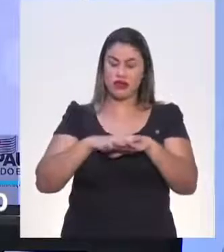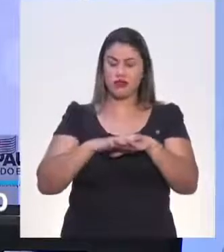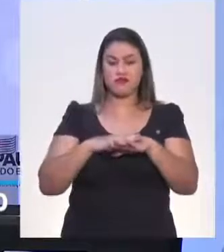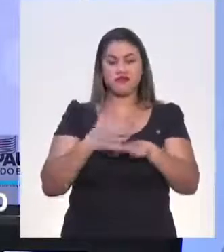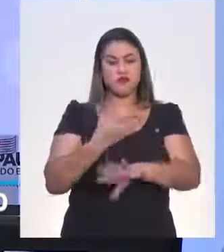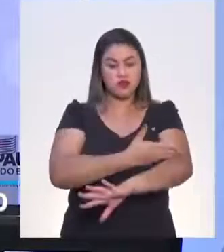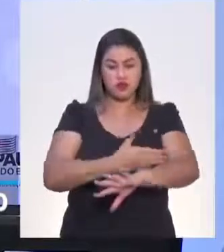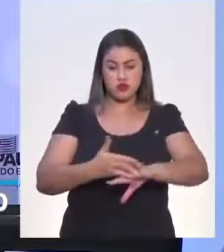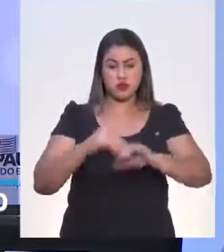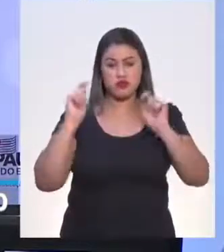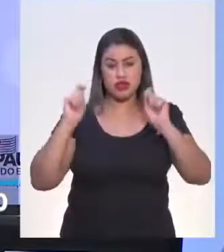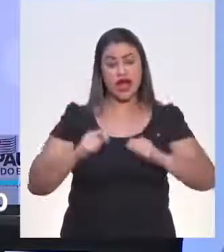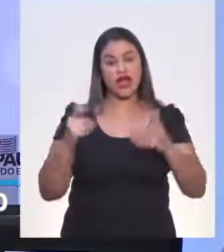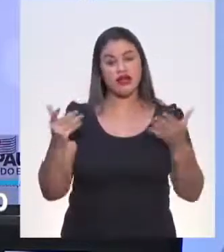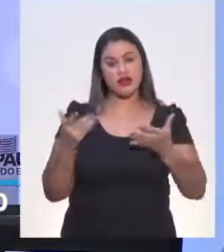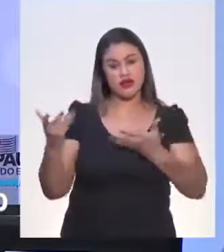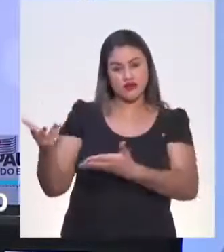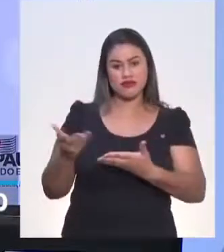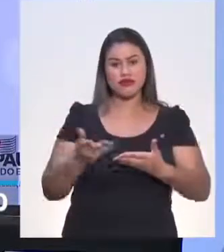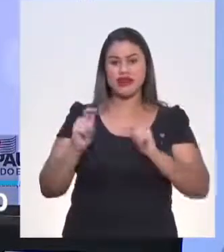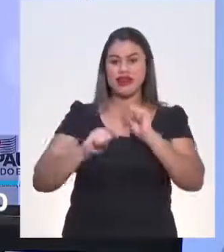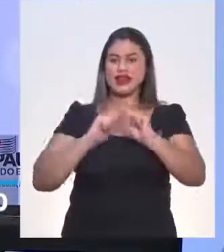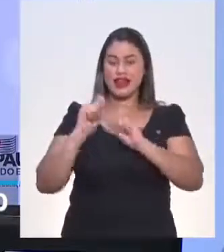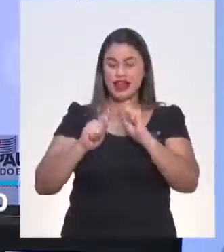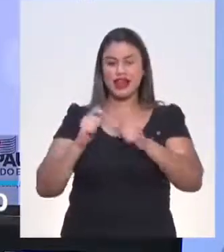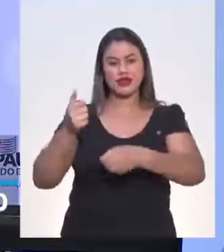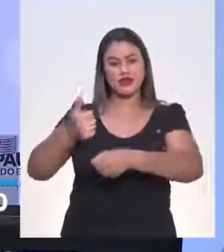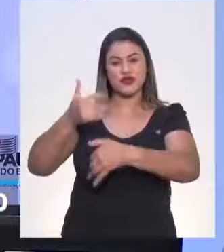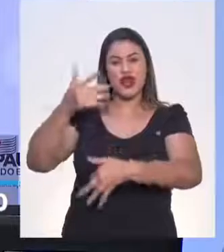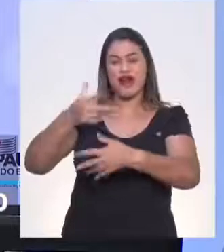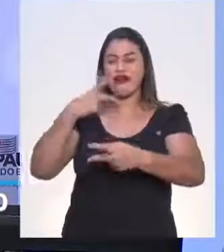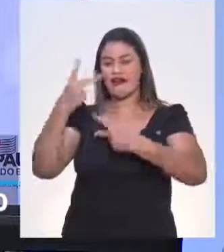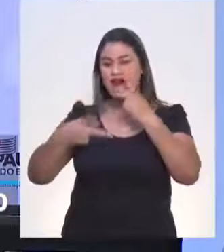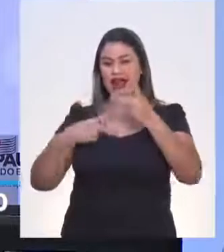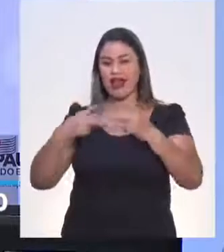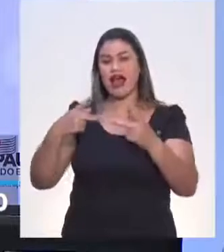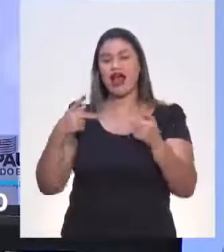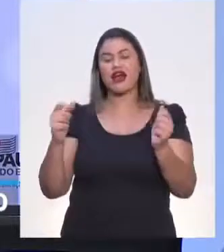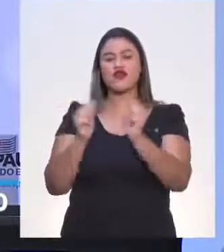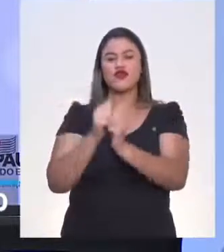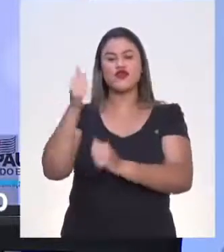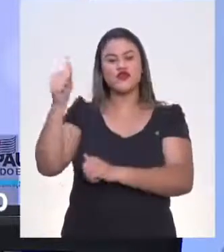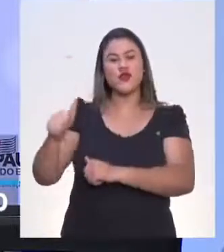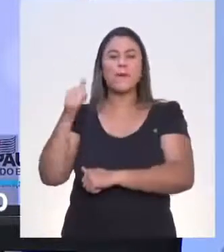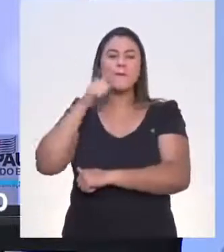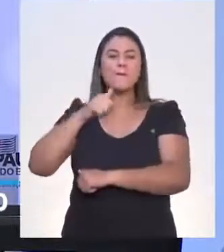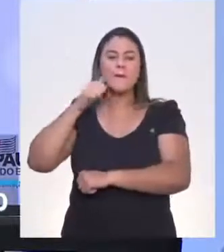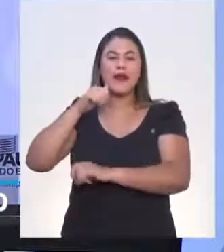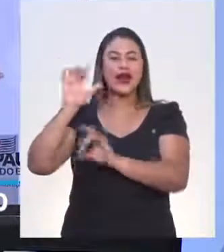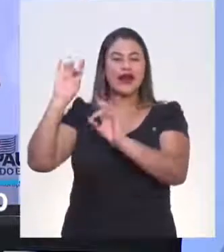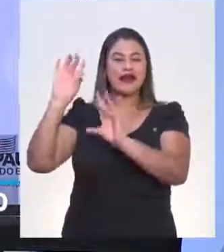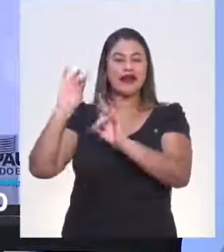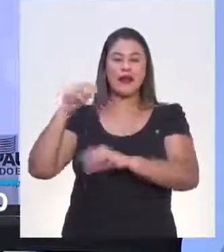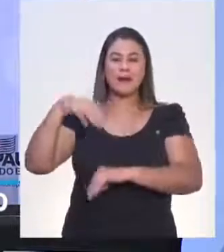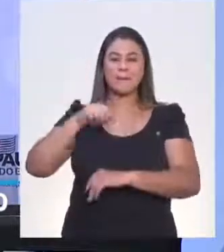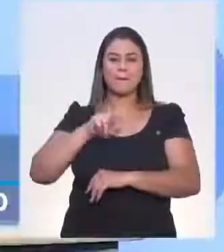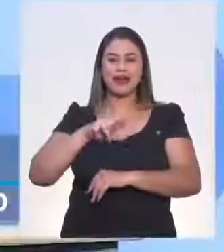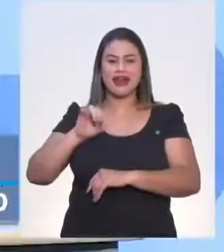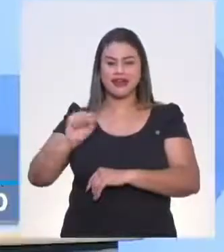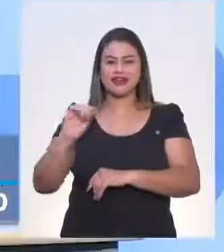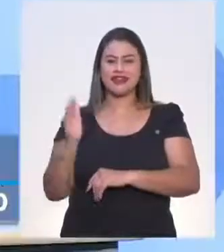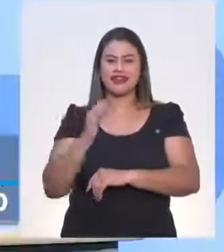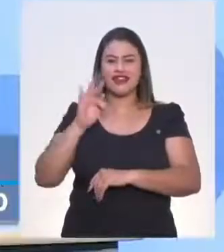comum. E quem vai me acompanhar? Seu porta-voz de vocês no chat. Estou na companhia dela, ilustre, professora Maria